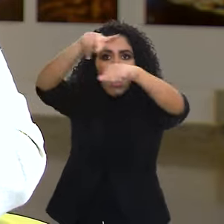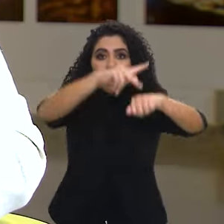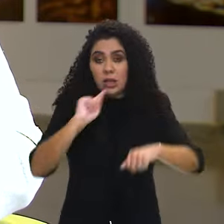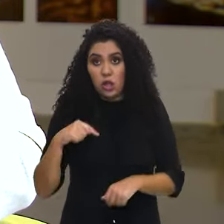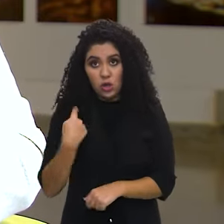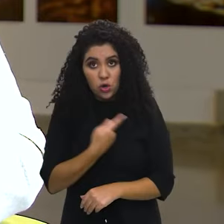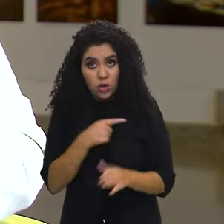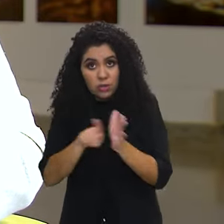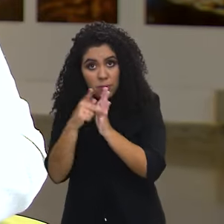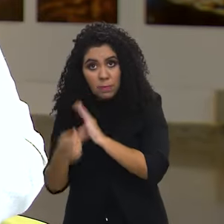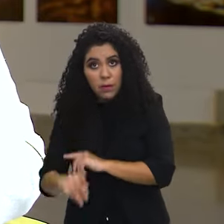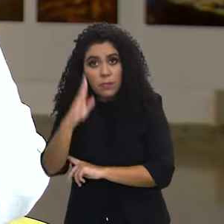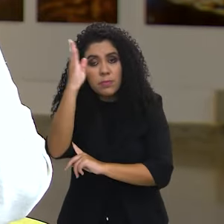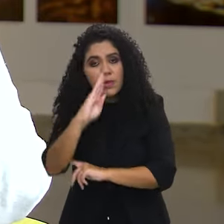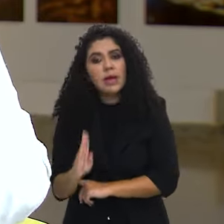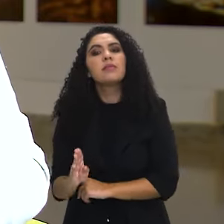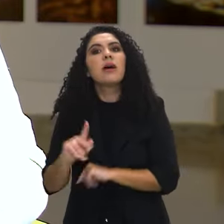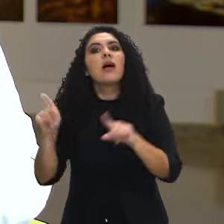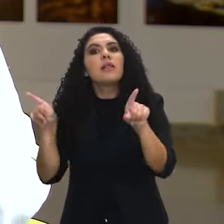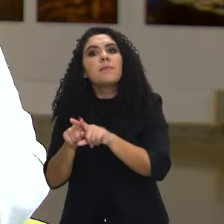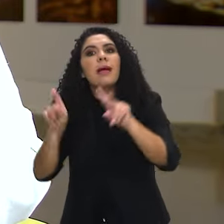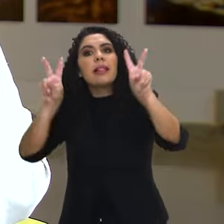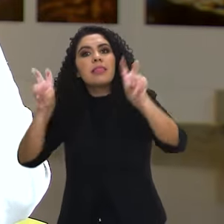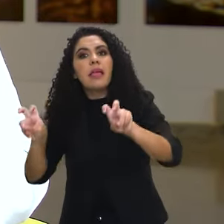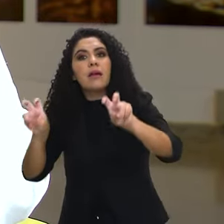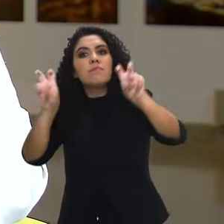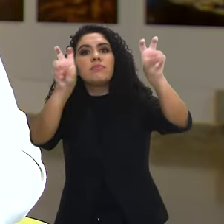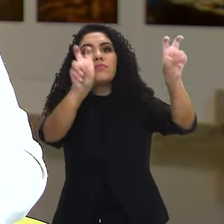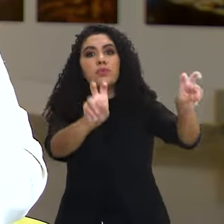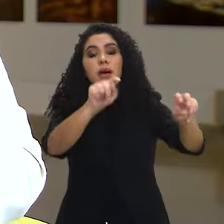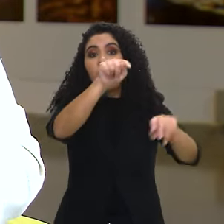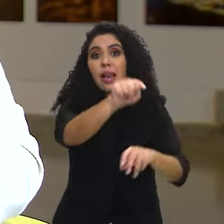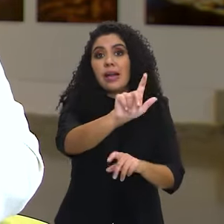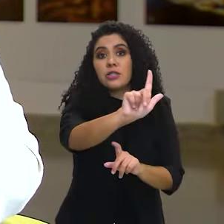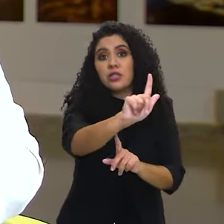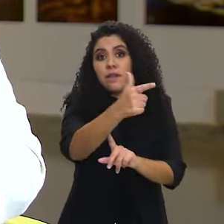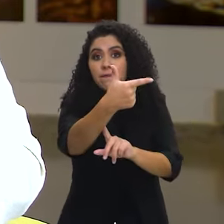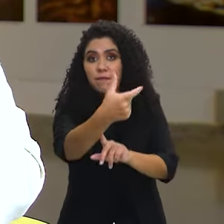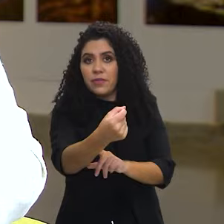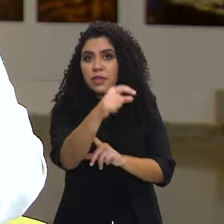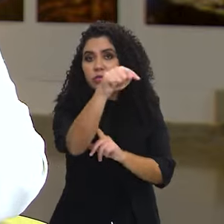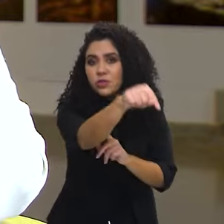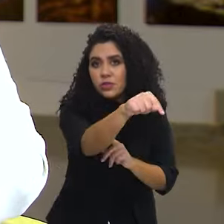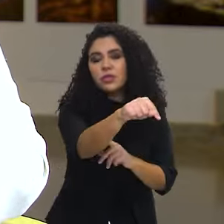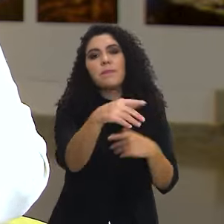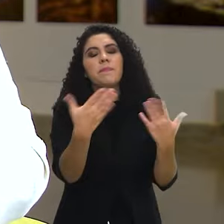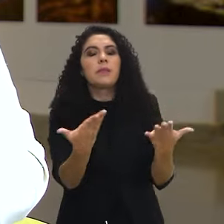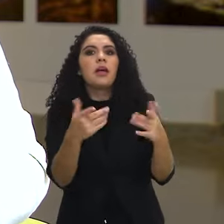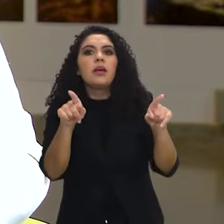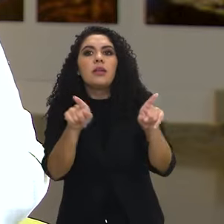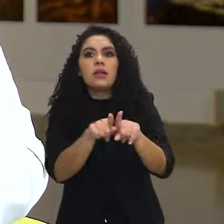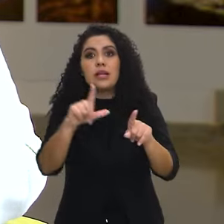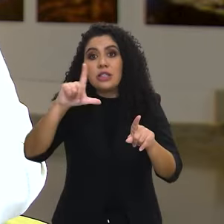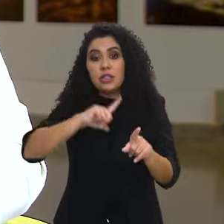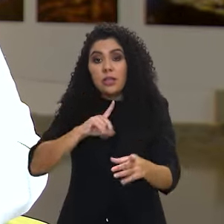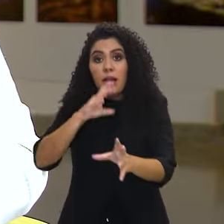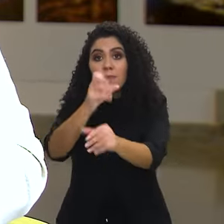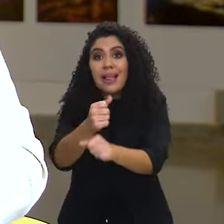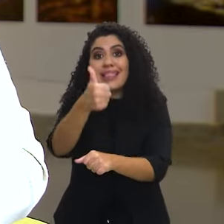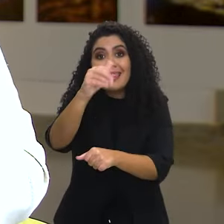governo brasileiro eh Nós levamos também a discussão sobre o G20 né nós fizemos eh 10